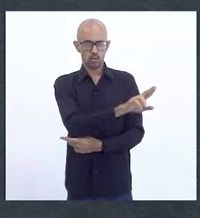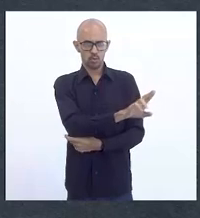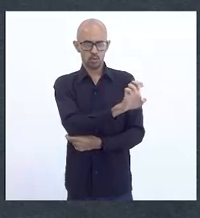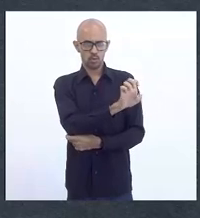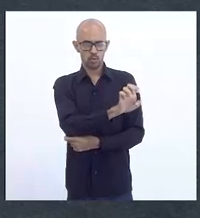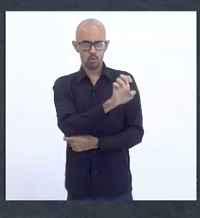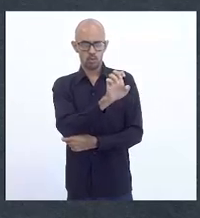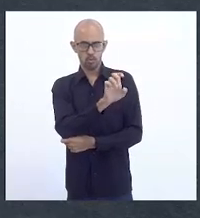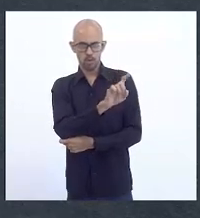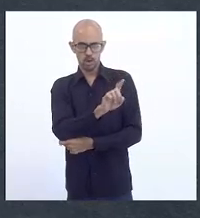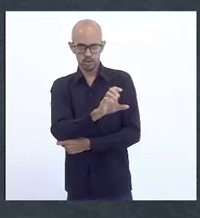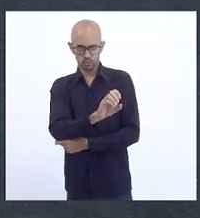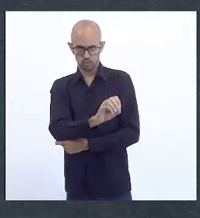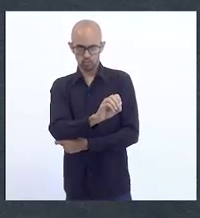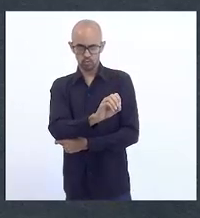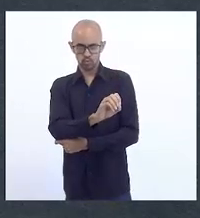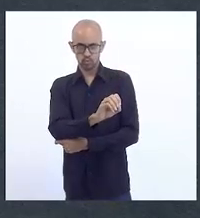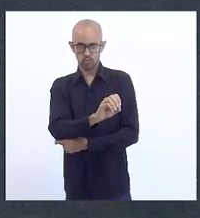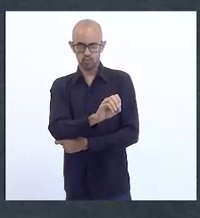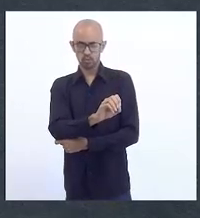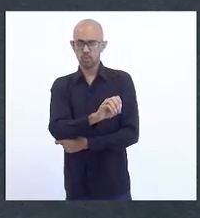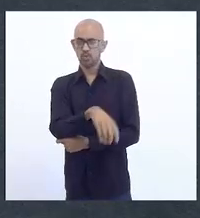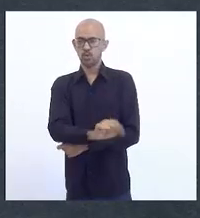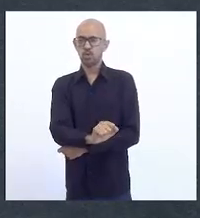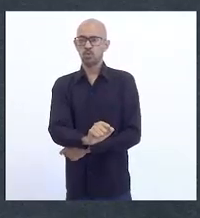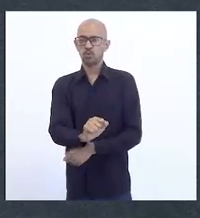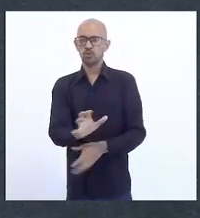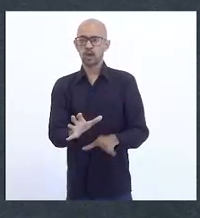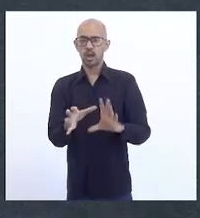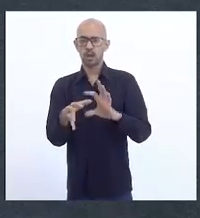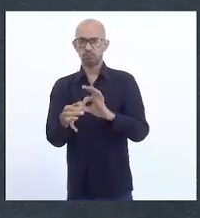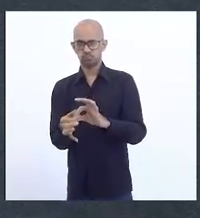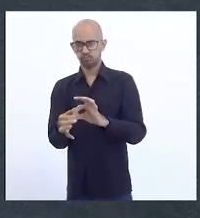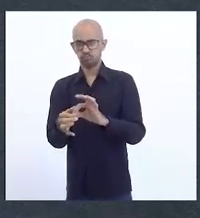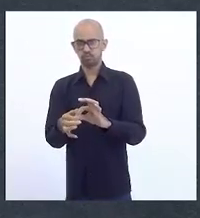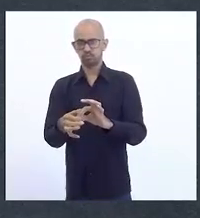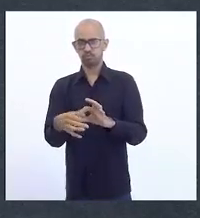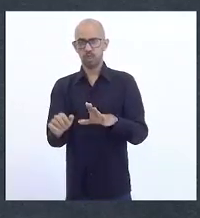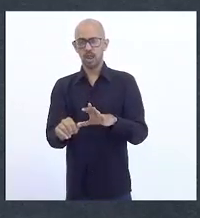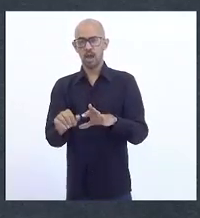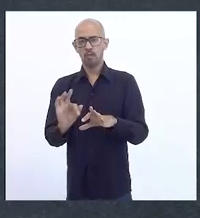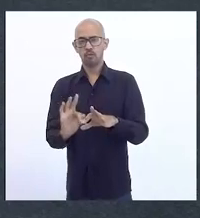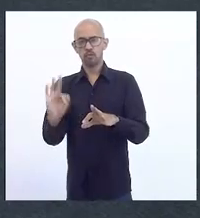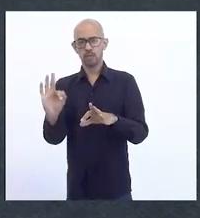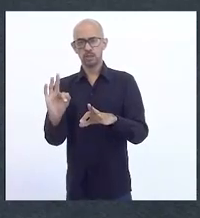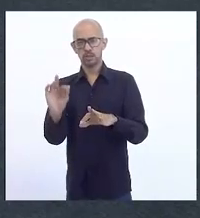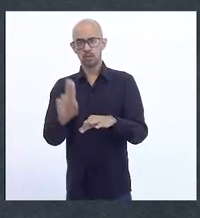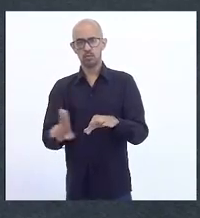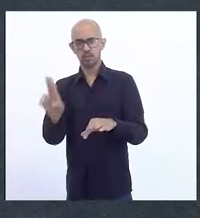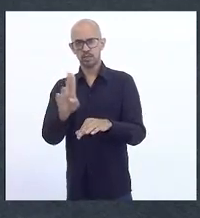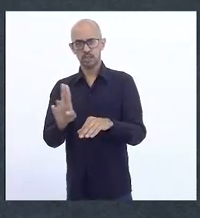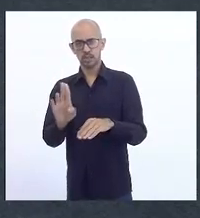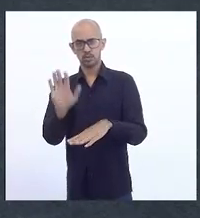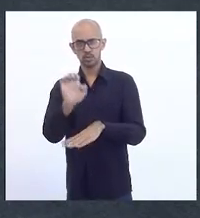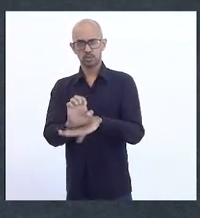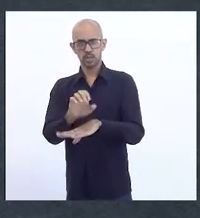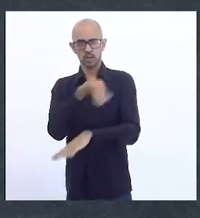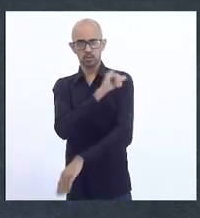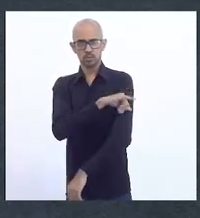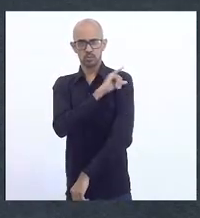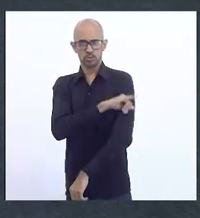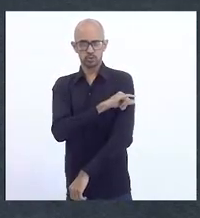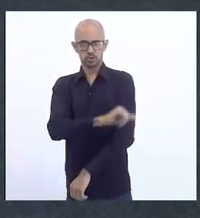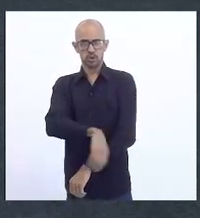Zona Oeste, popular UESO, pela Fundação Universidade do Estado do Rio de Janeiro,